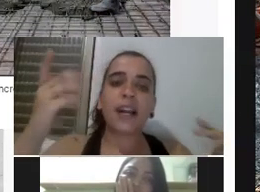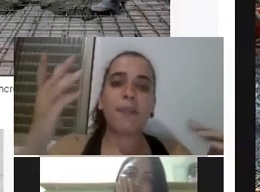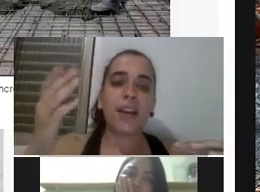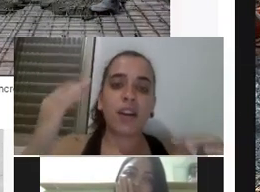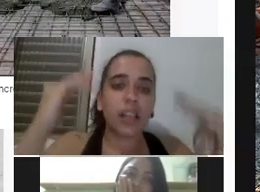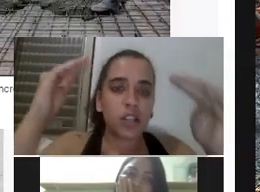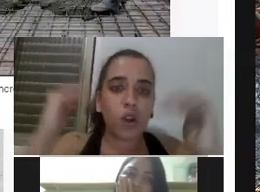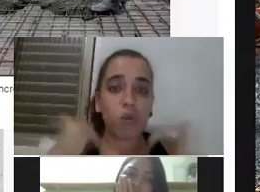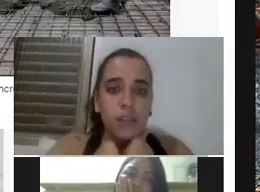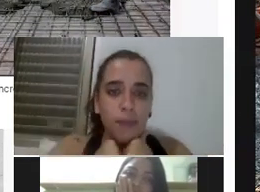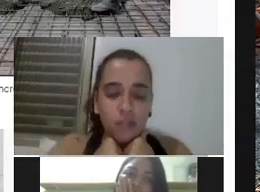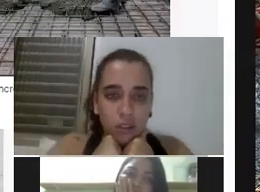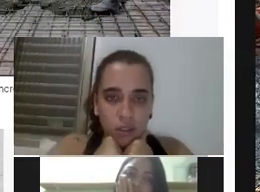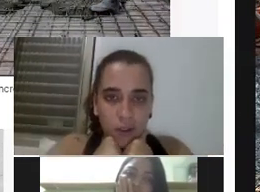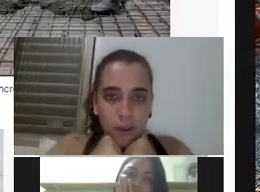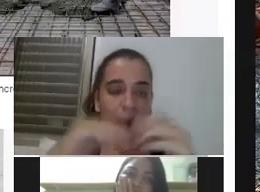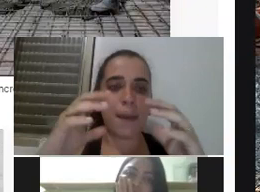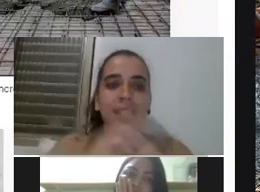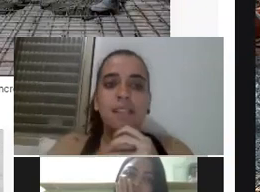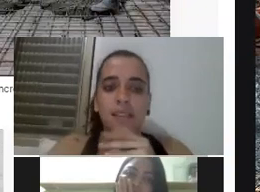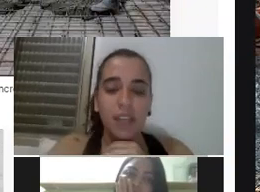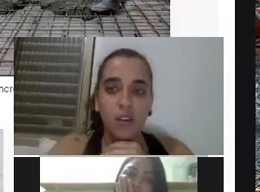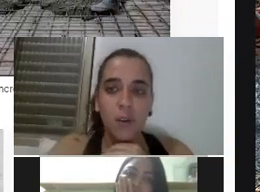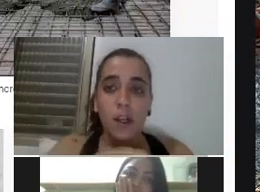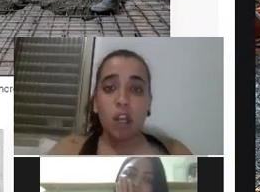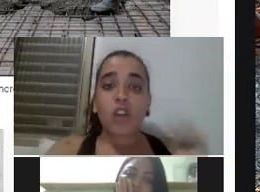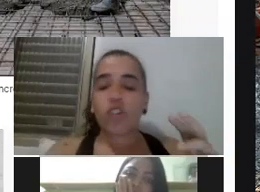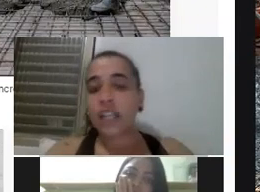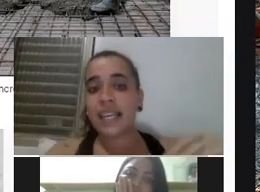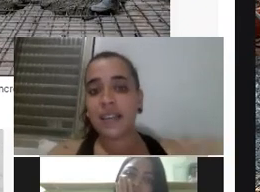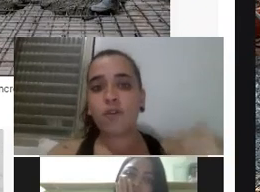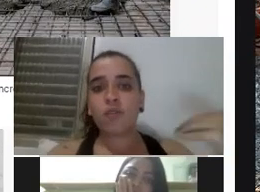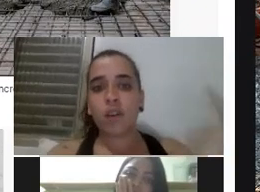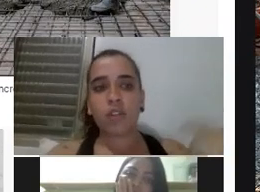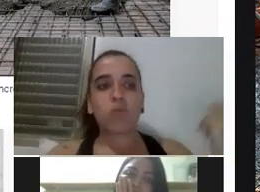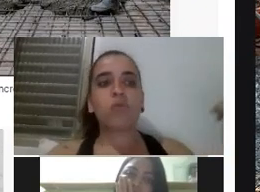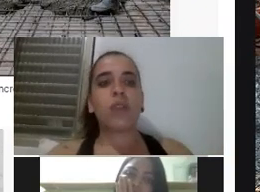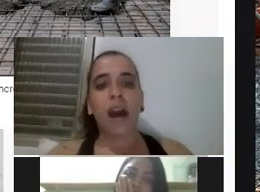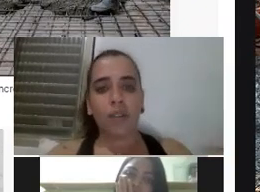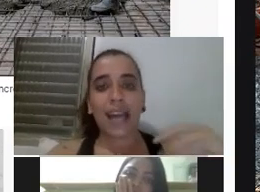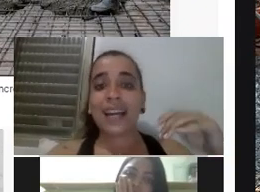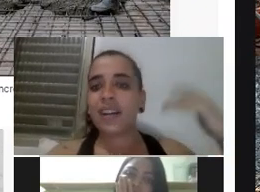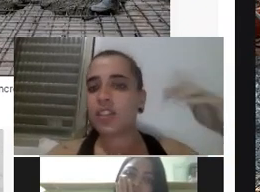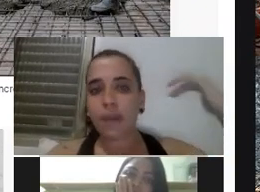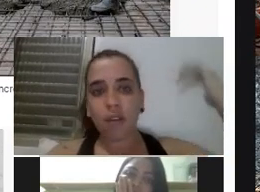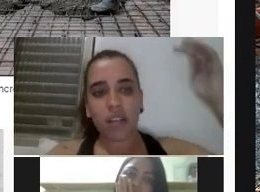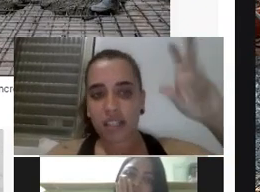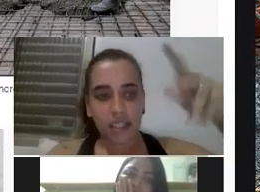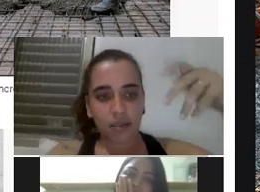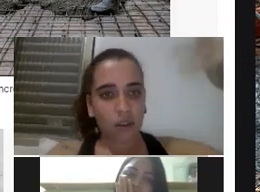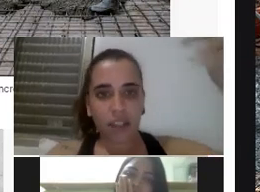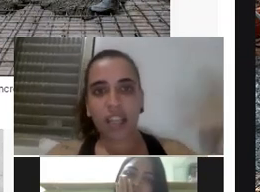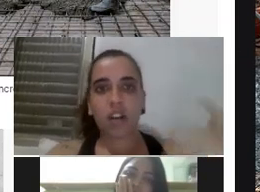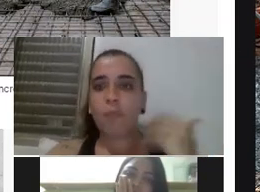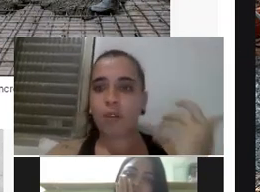uma carga maior que só o cimento, a massa de cimento. Só que em função estrutural, na grande maioria,